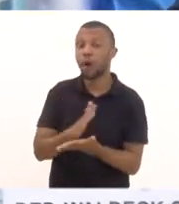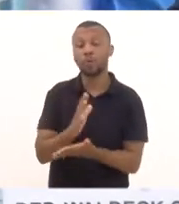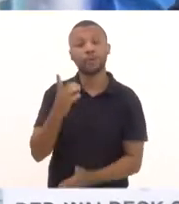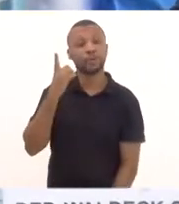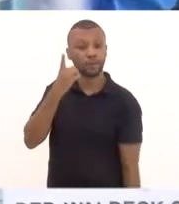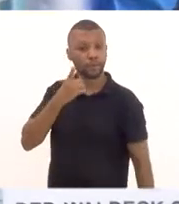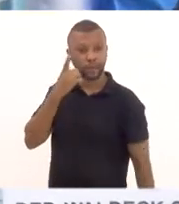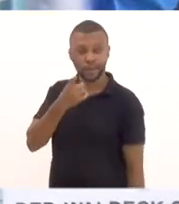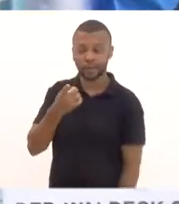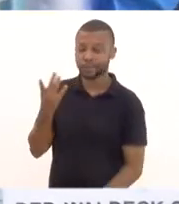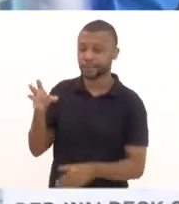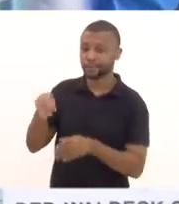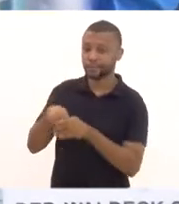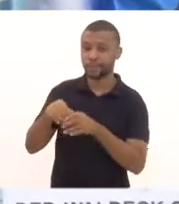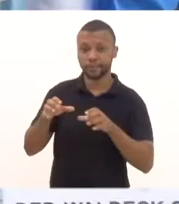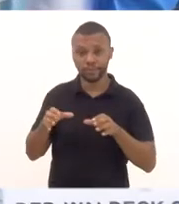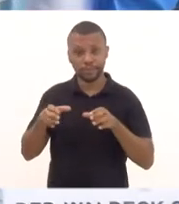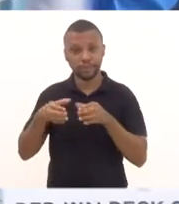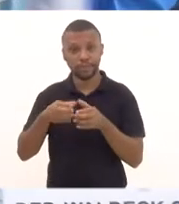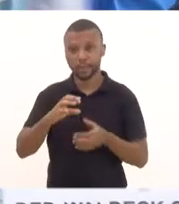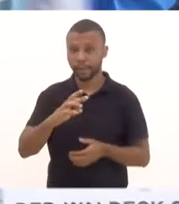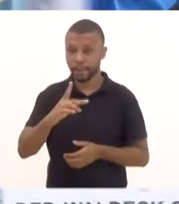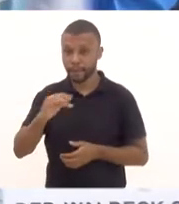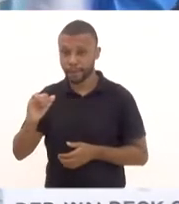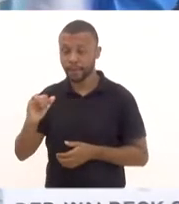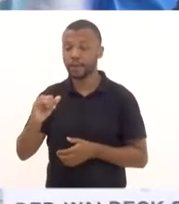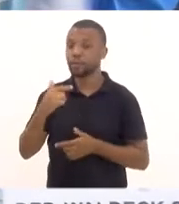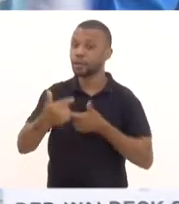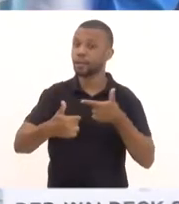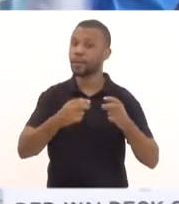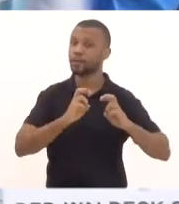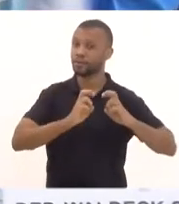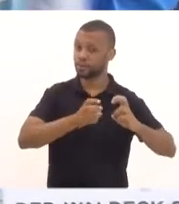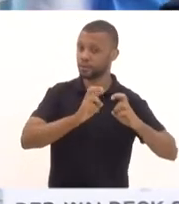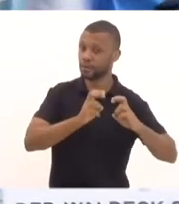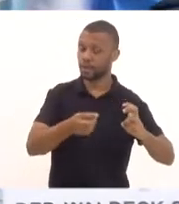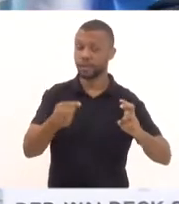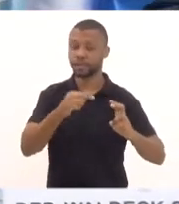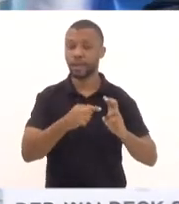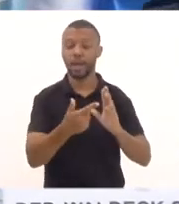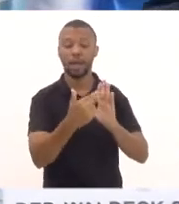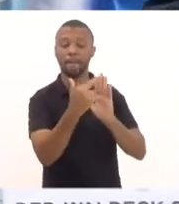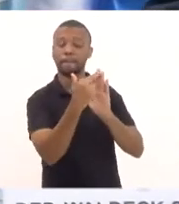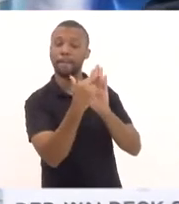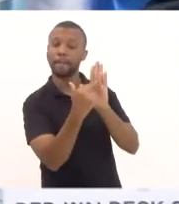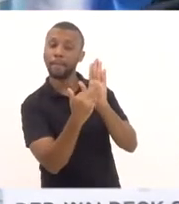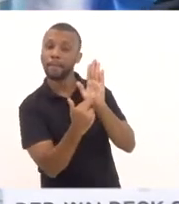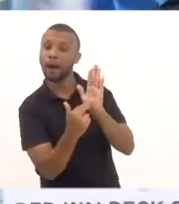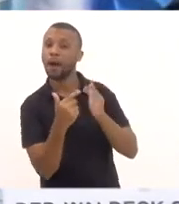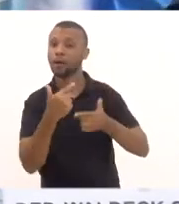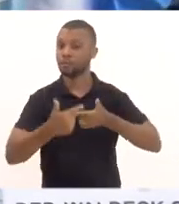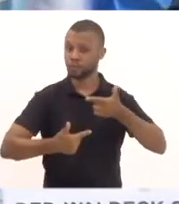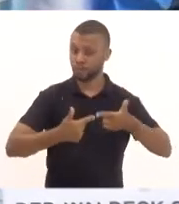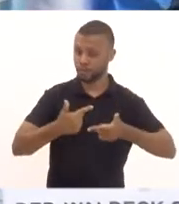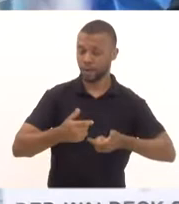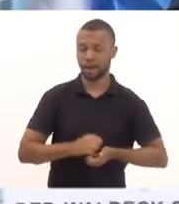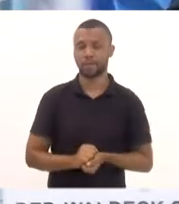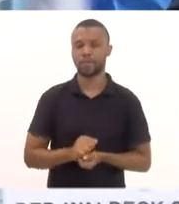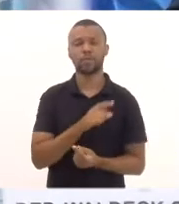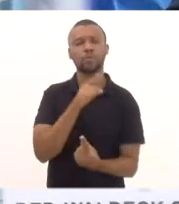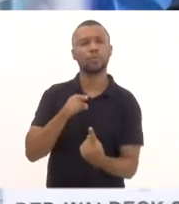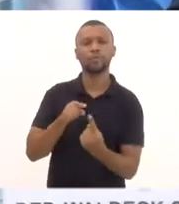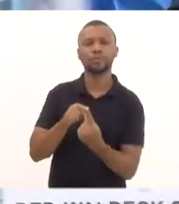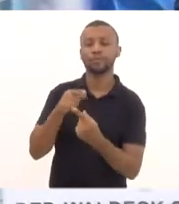parlamentar de inquérito de serviços tem o presente o presente roteiro de trabalho pela realização de